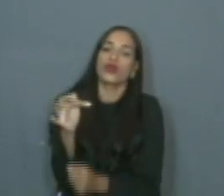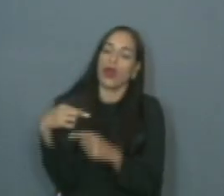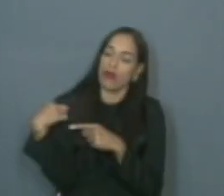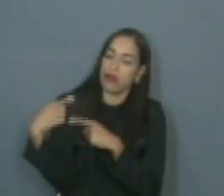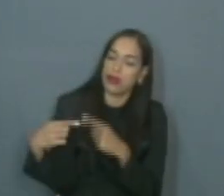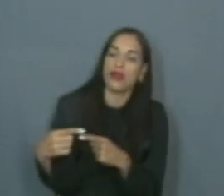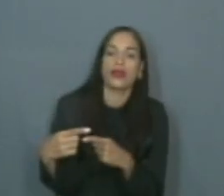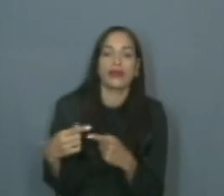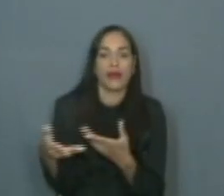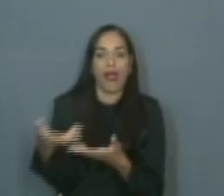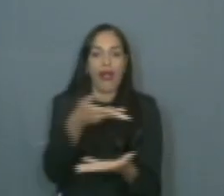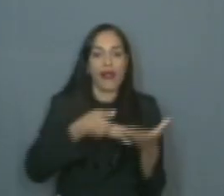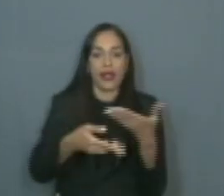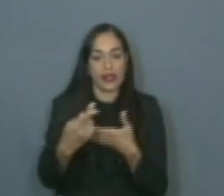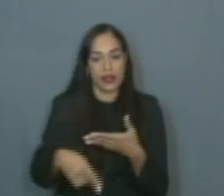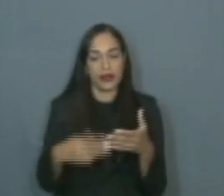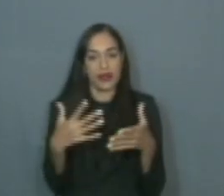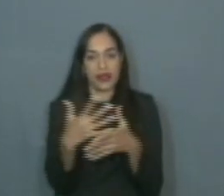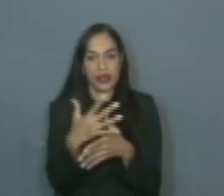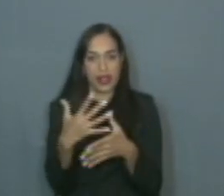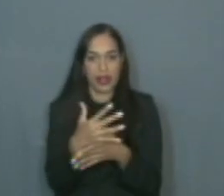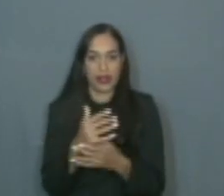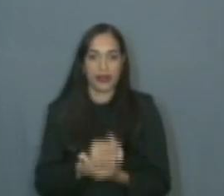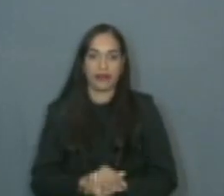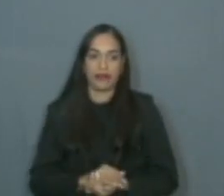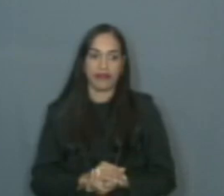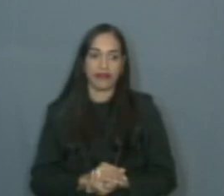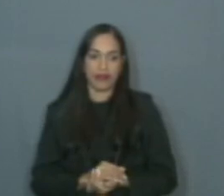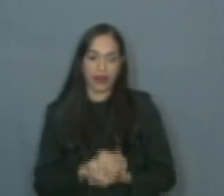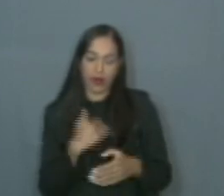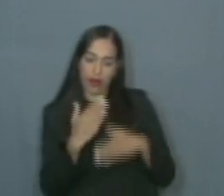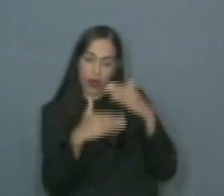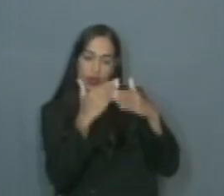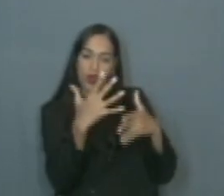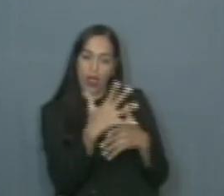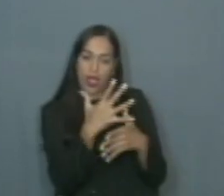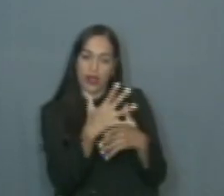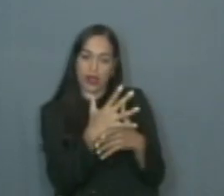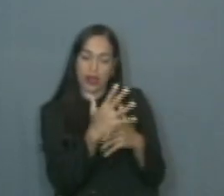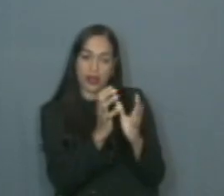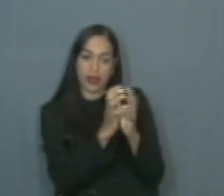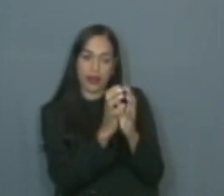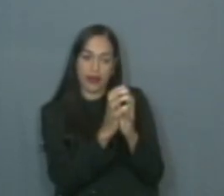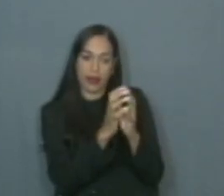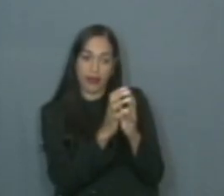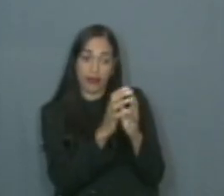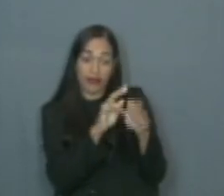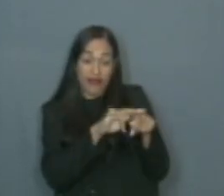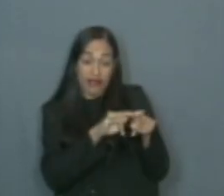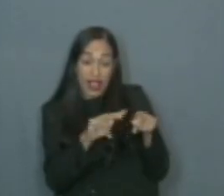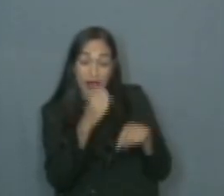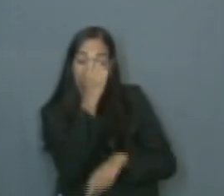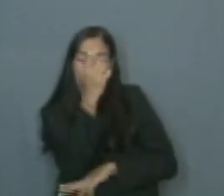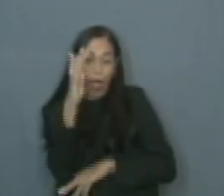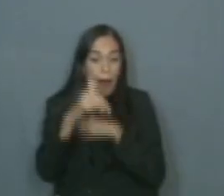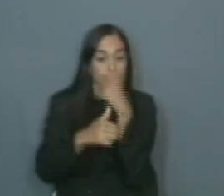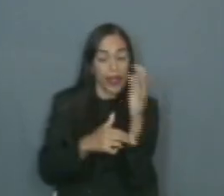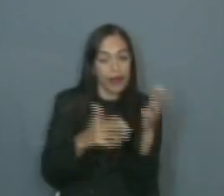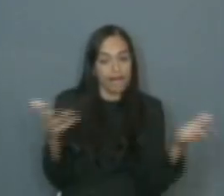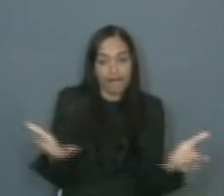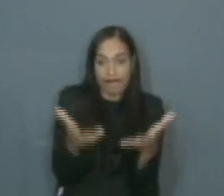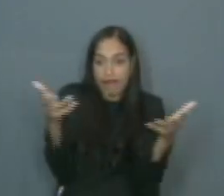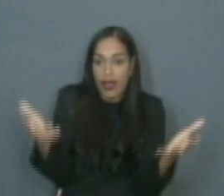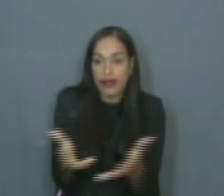com a relação da nossa cidade. Nós não vamos construir um Recife mais verde se nós não despertarmos desde o início, em